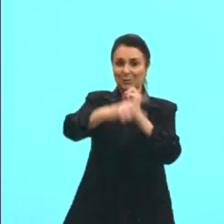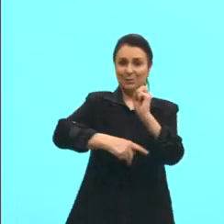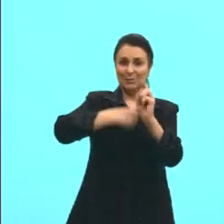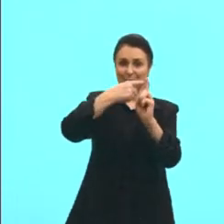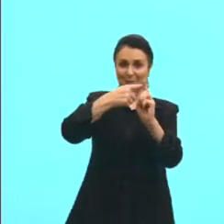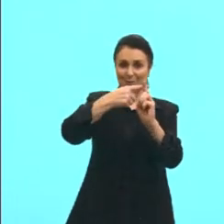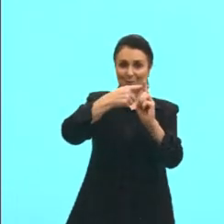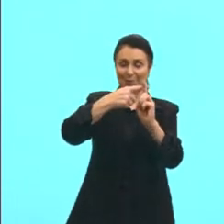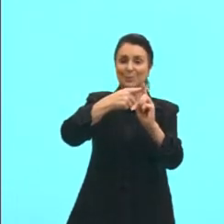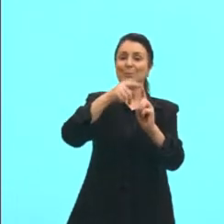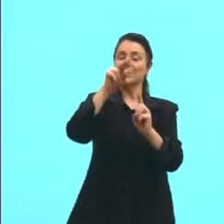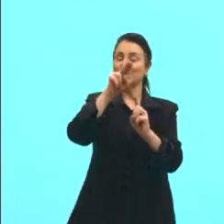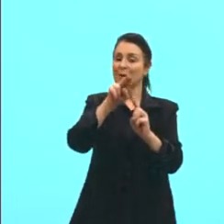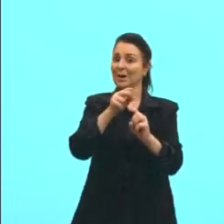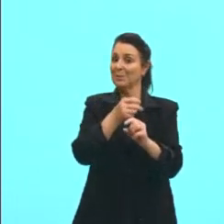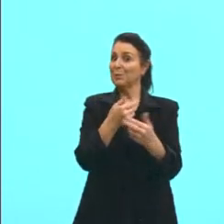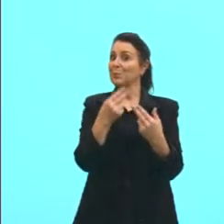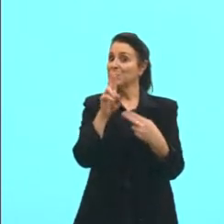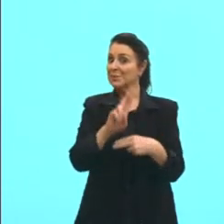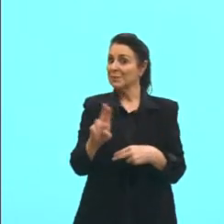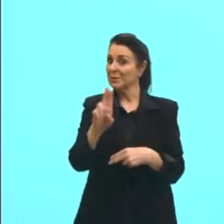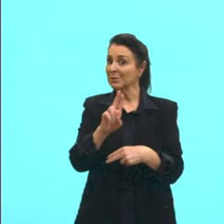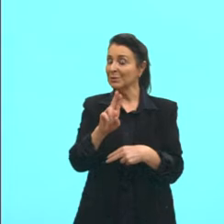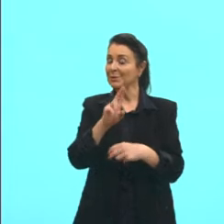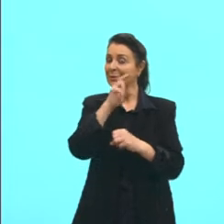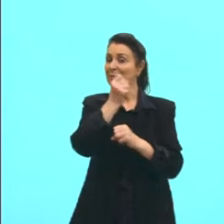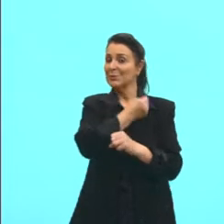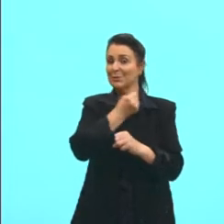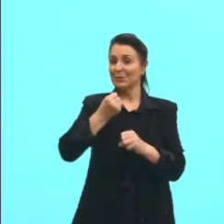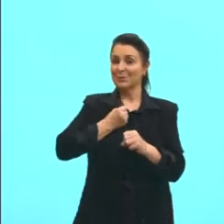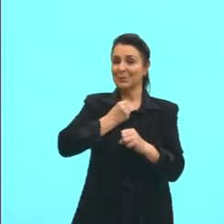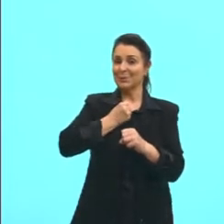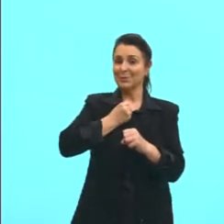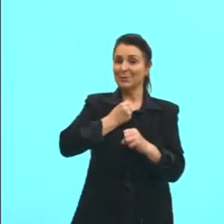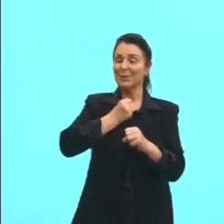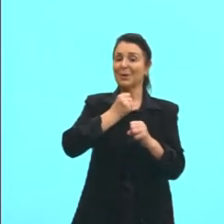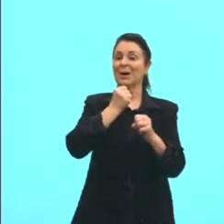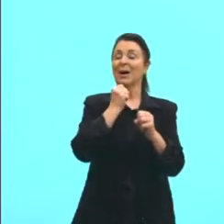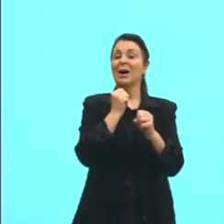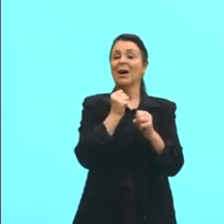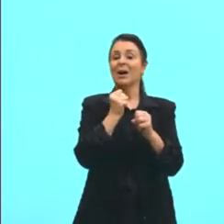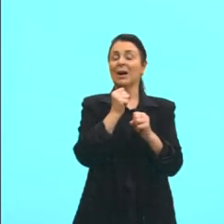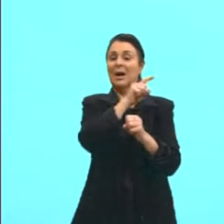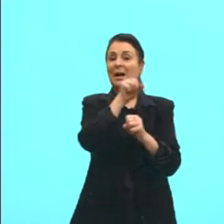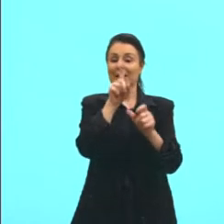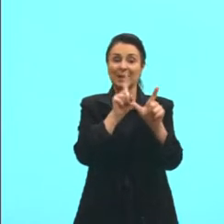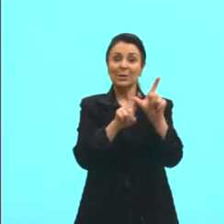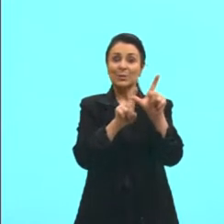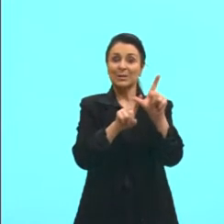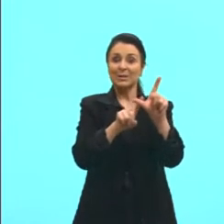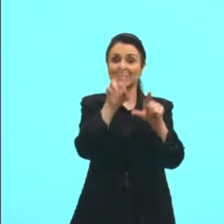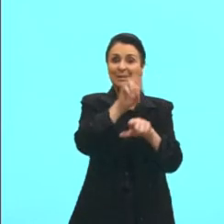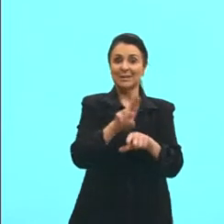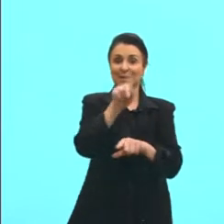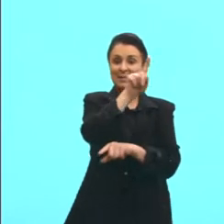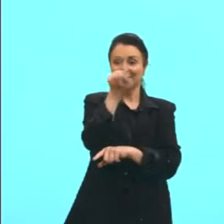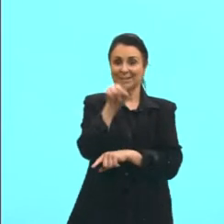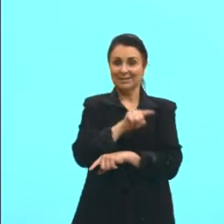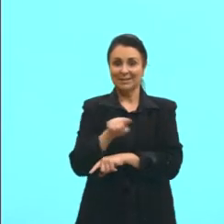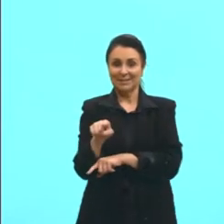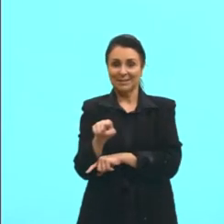número atômico como eu falei número atômico ela é representado pela letra Z então ele é igual a pena né pedir